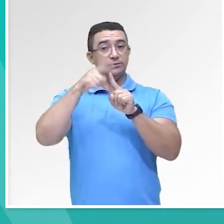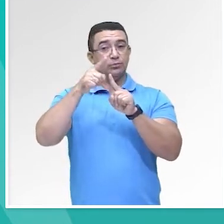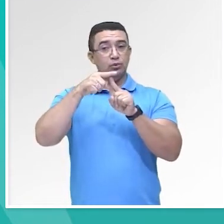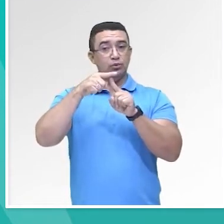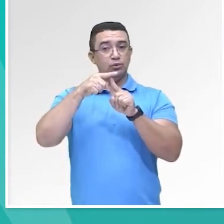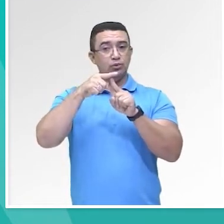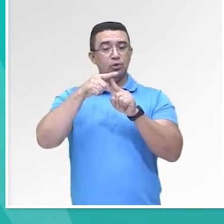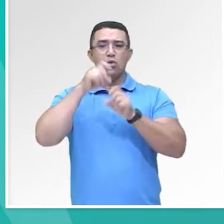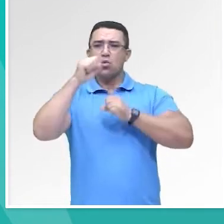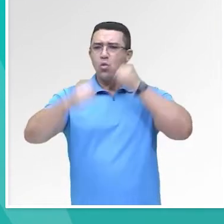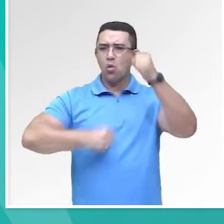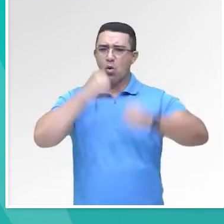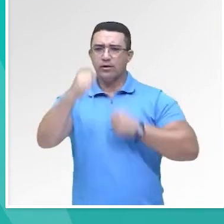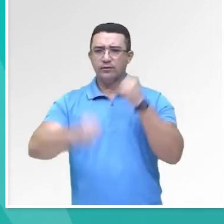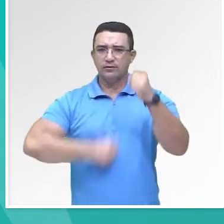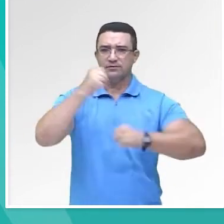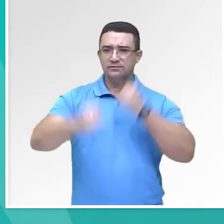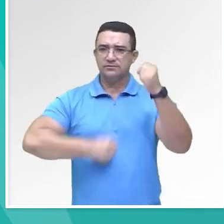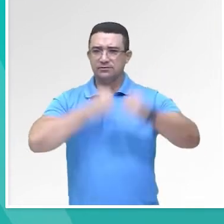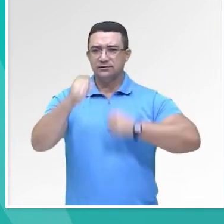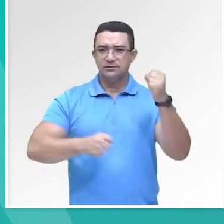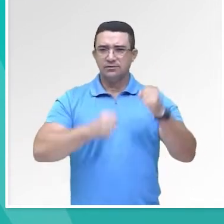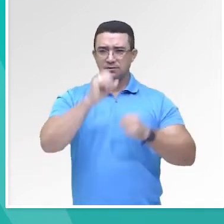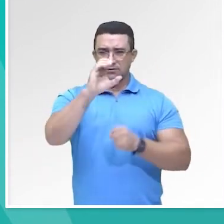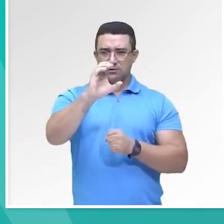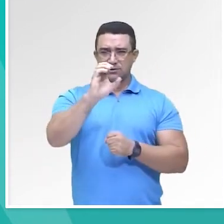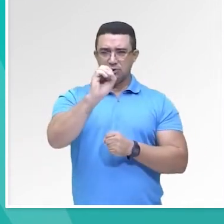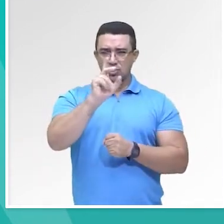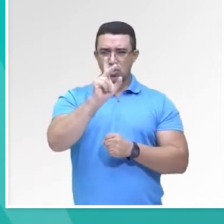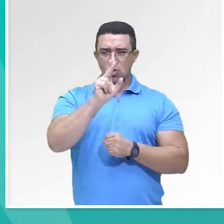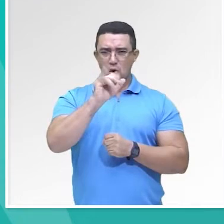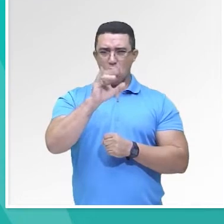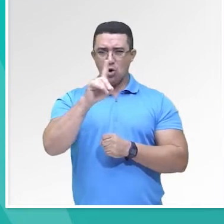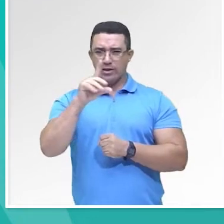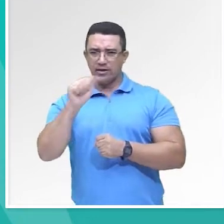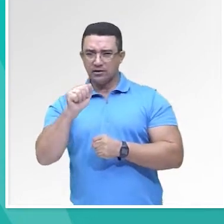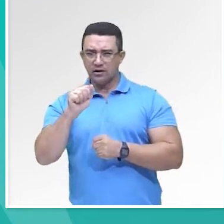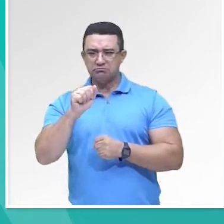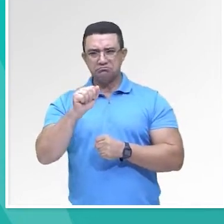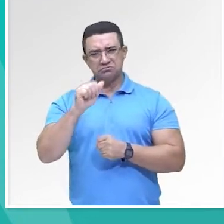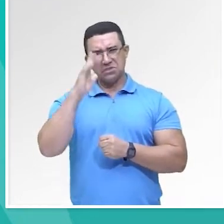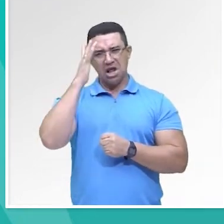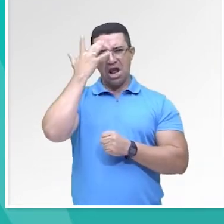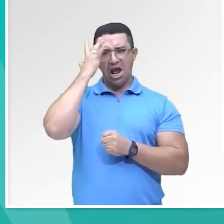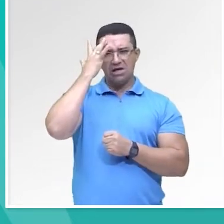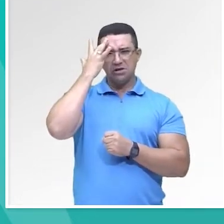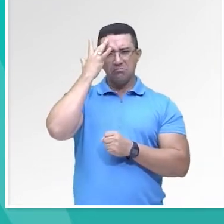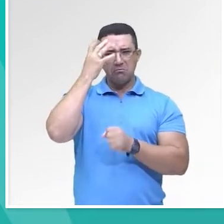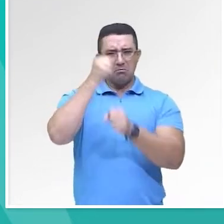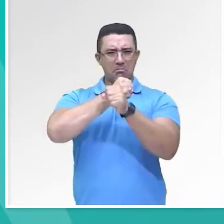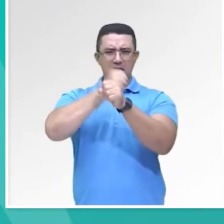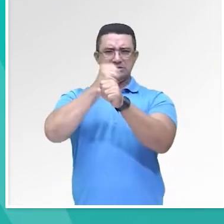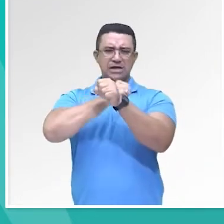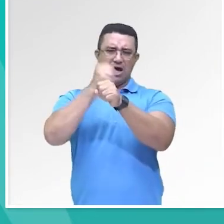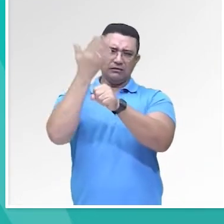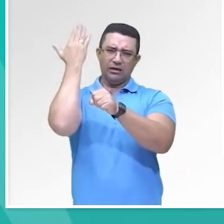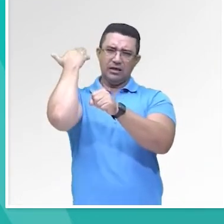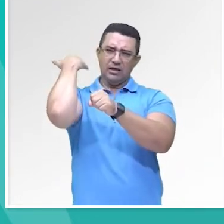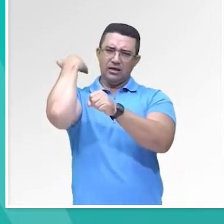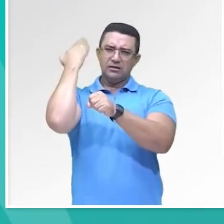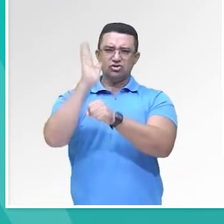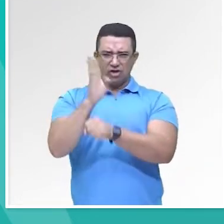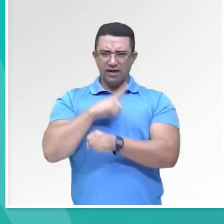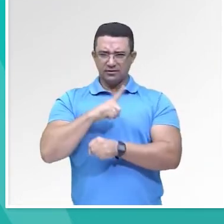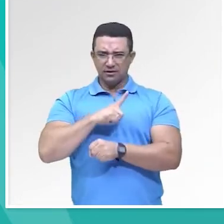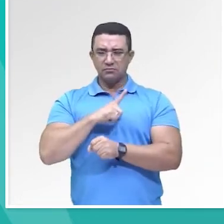que surgiu a corrida? Será que está presente desde os primeiros jogos da era antiga ou da era moderna? Vamos